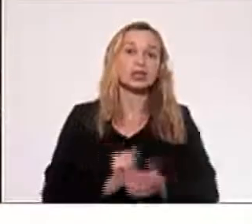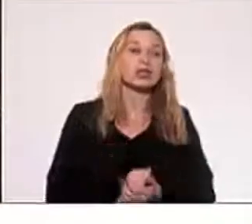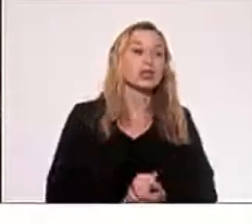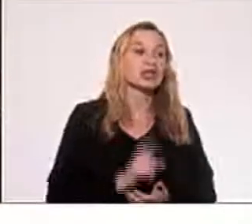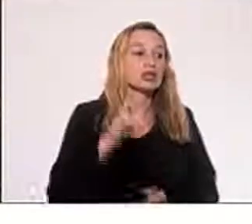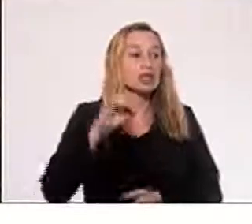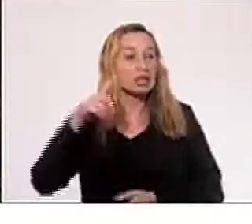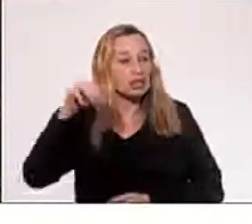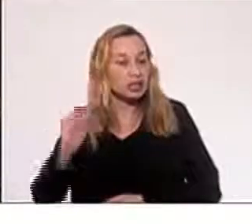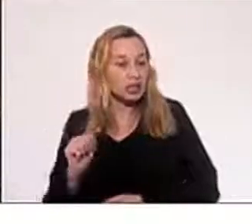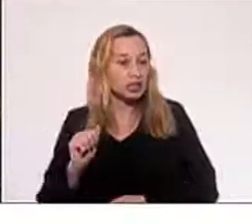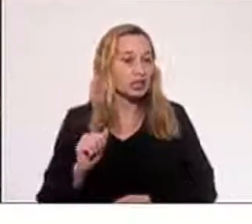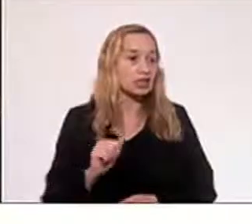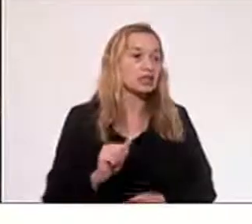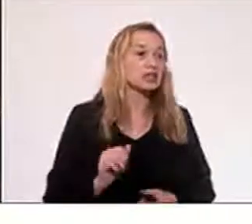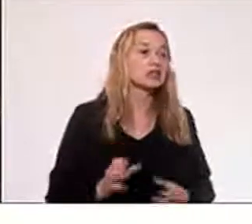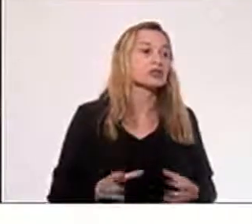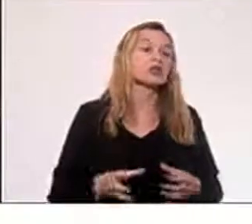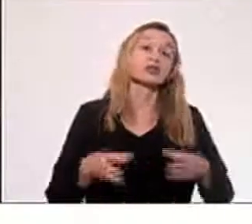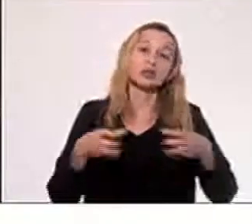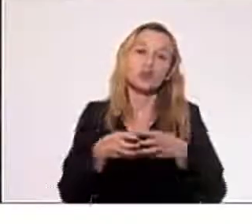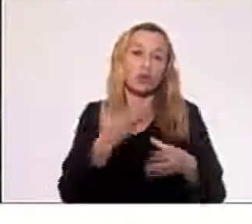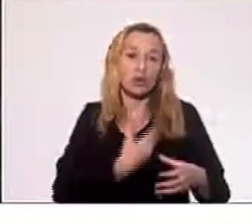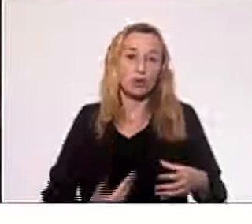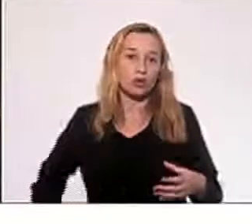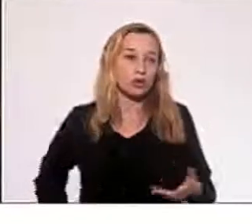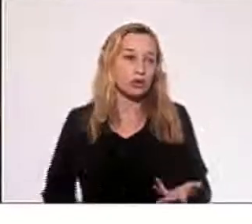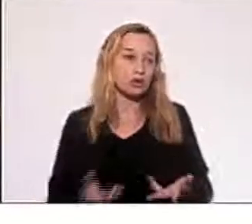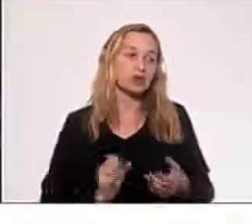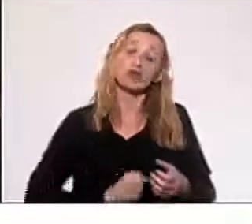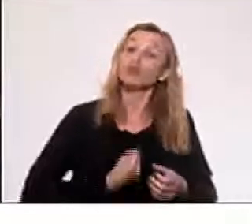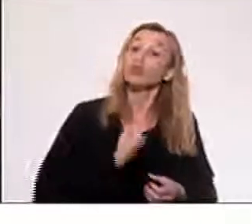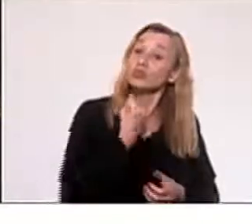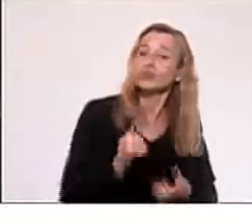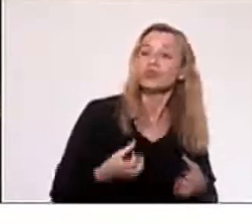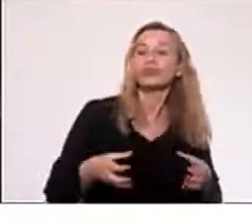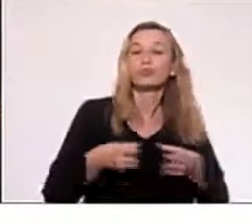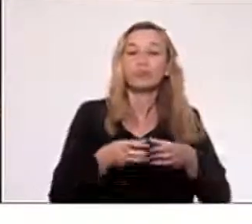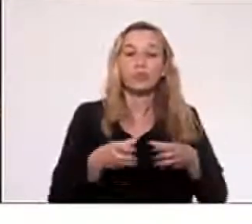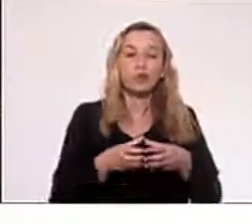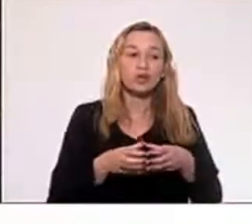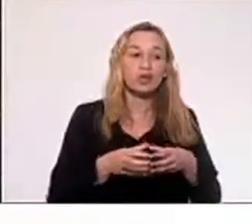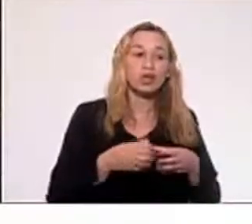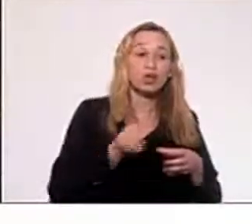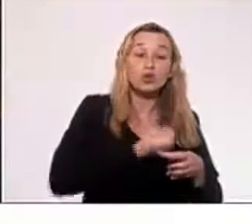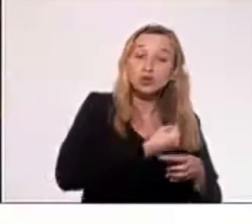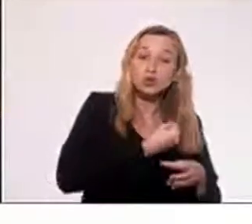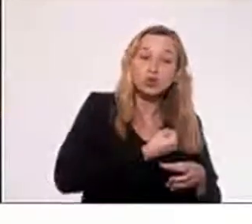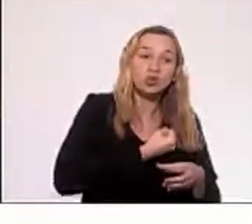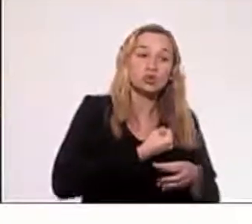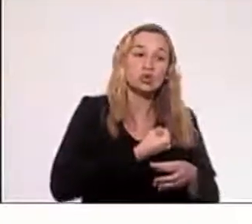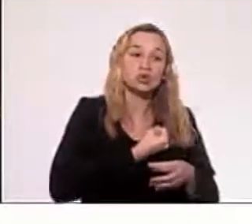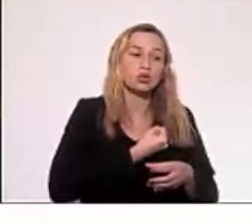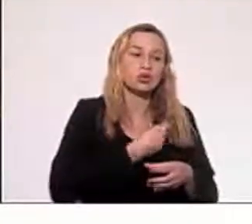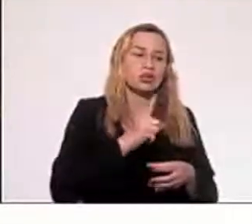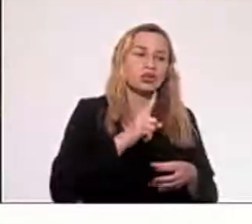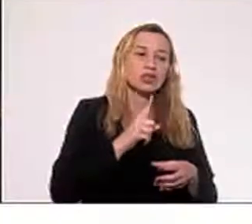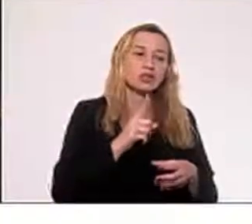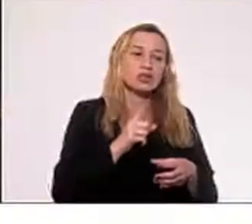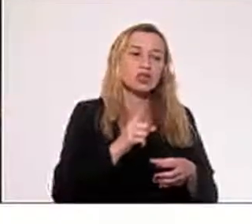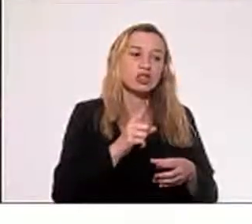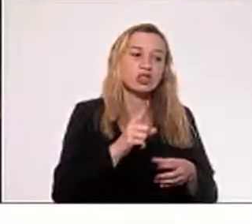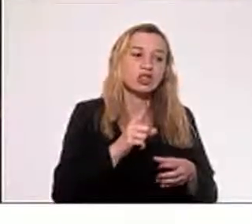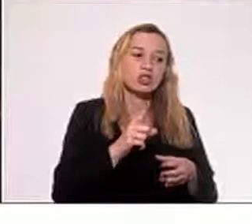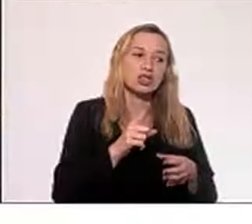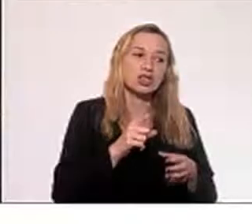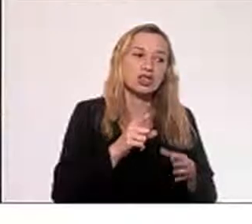à Universidade Cândido Mendes. Ou seja, um esforço coletivo para que esses dados não sejam caídos de forma...